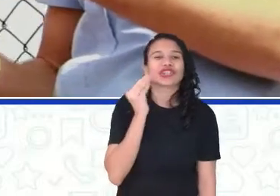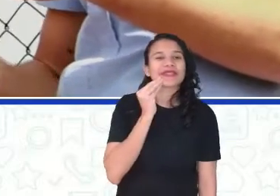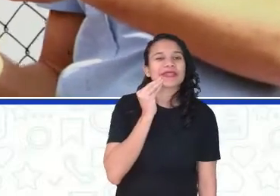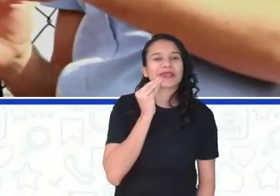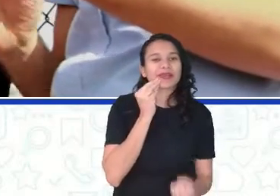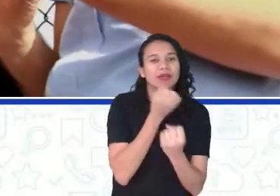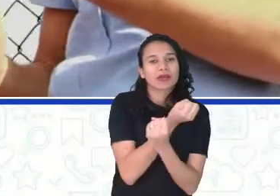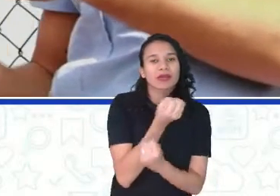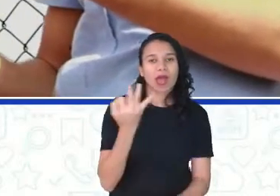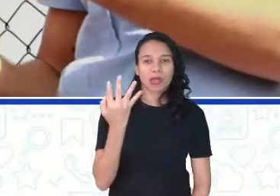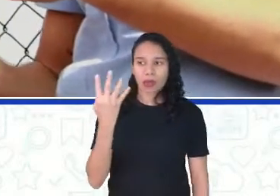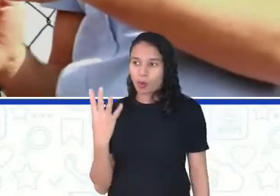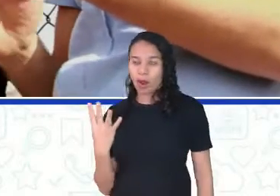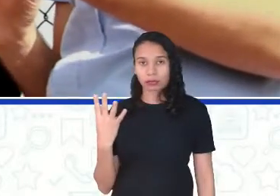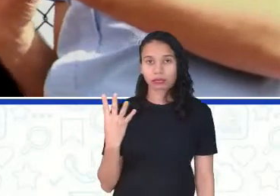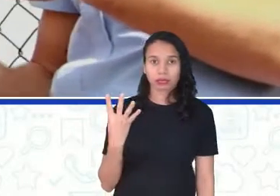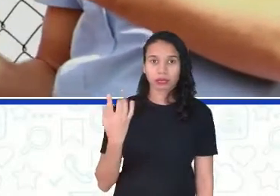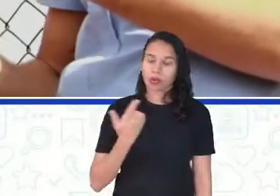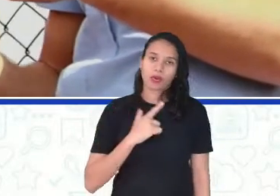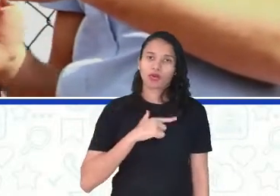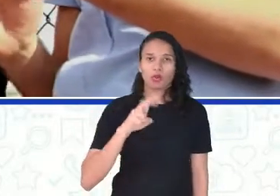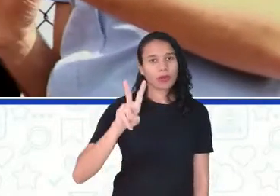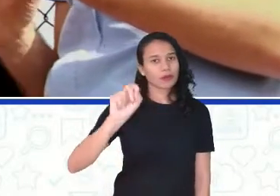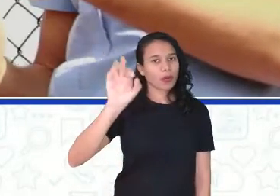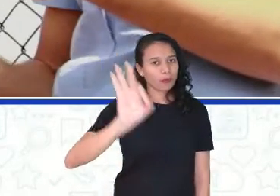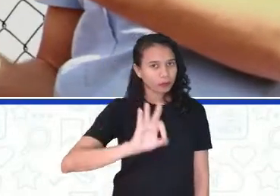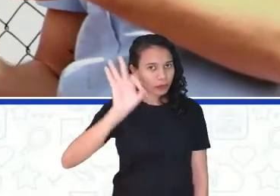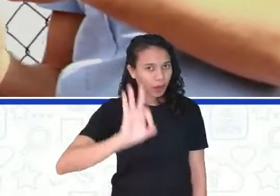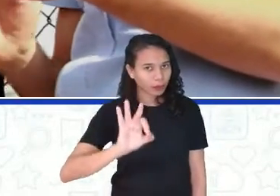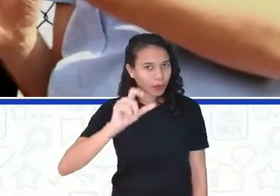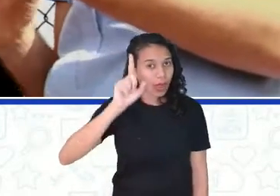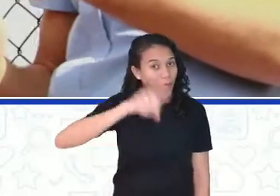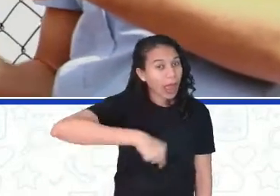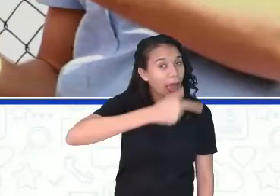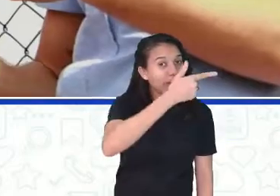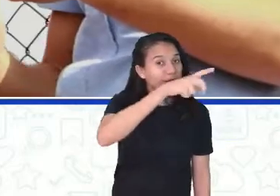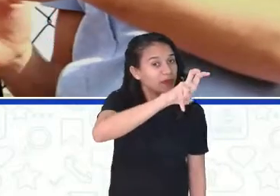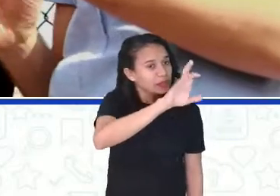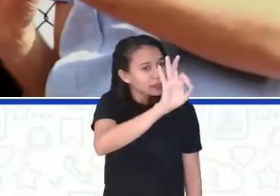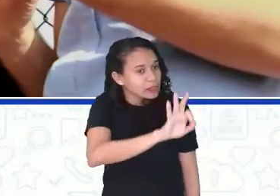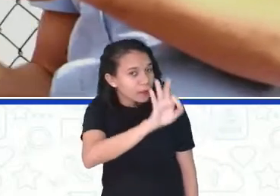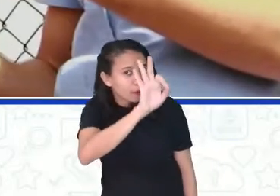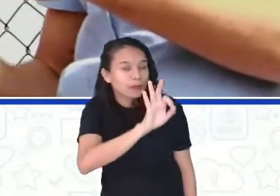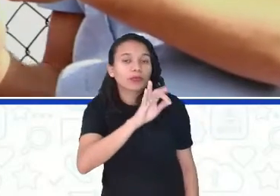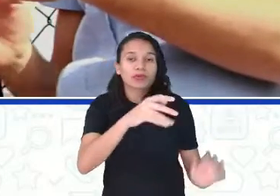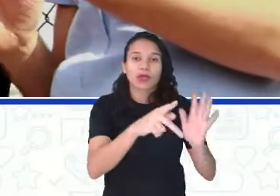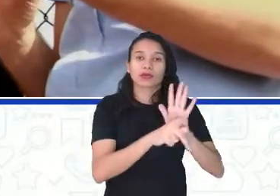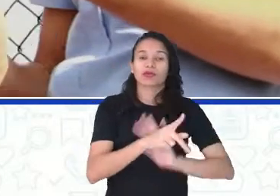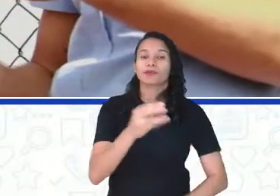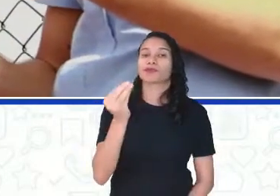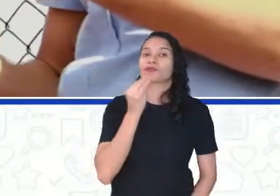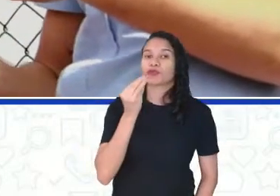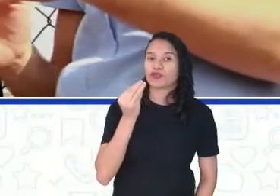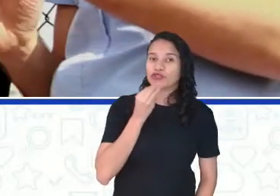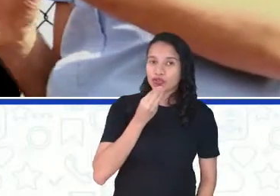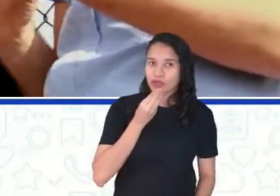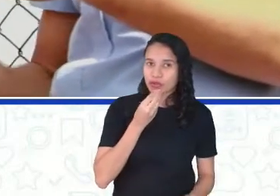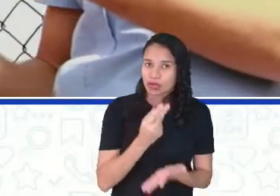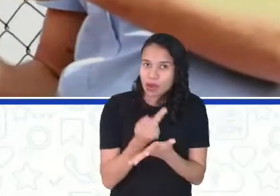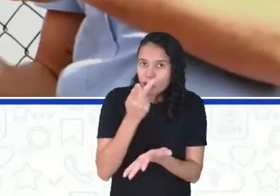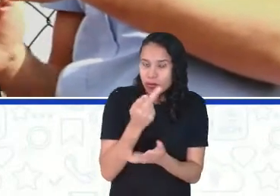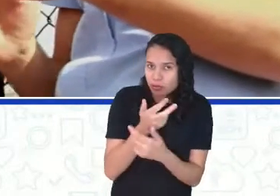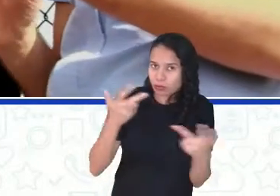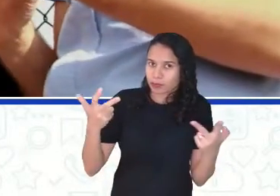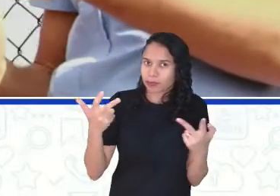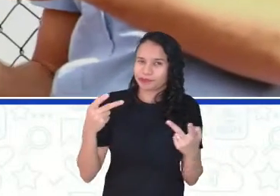4. Então, eu não tenho mais de 50%. Eu tenho 25% de chance de acontecer aí algo.